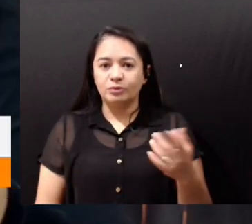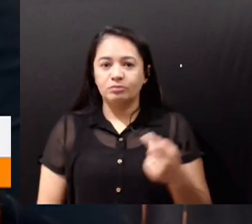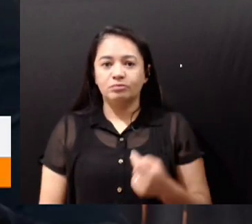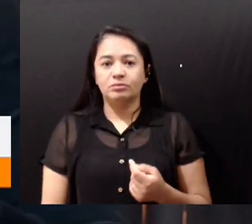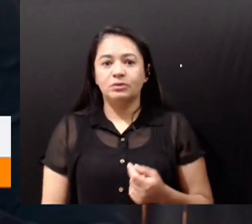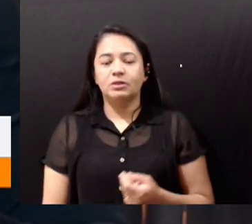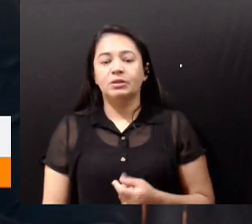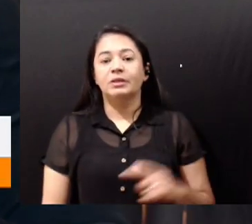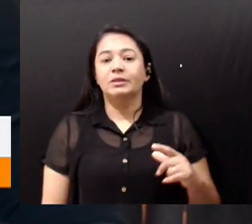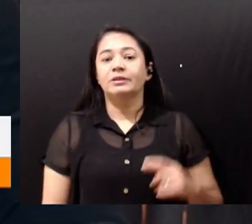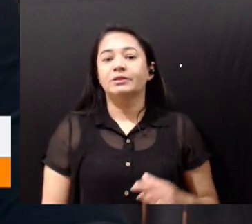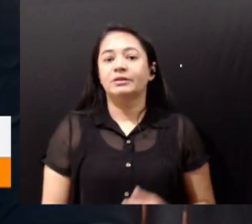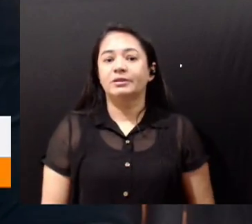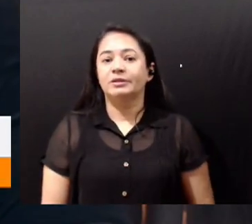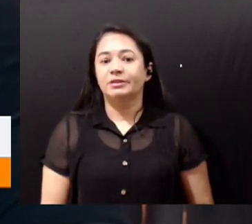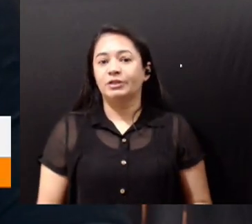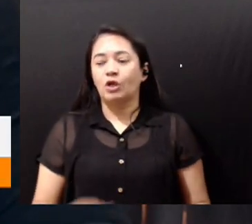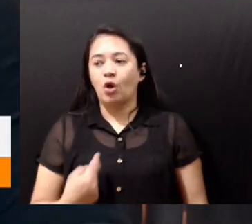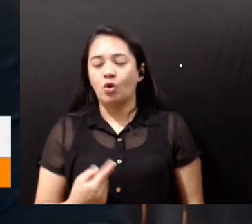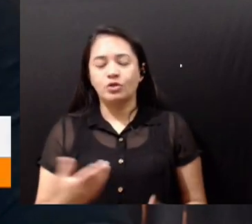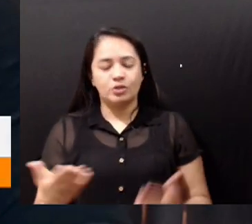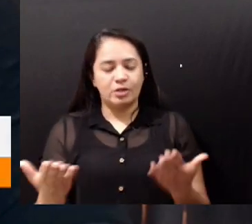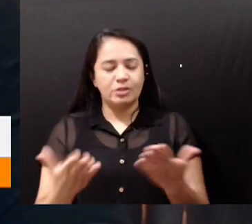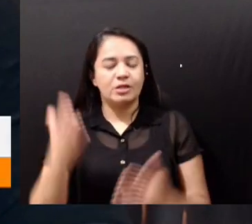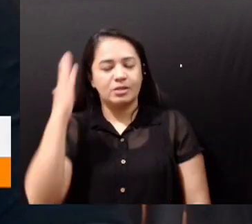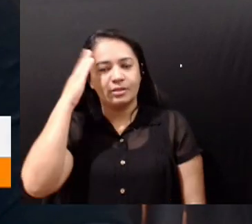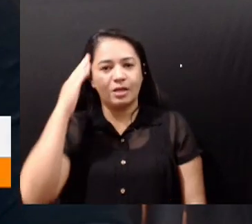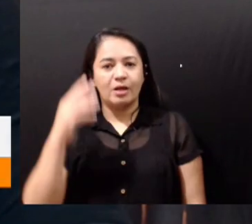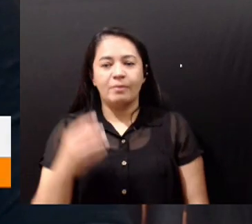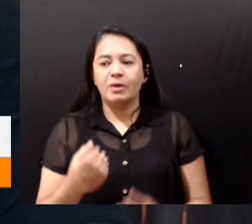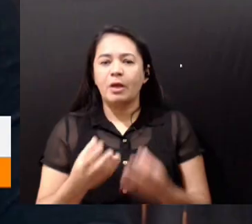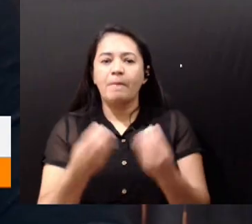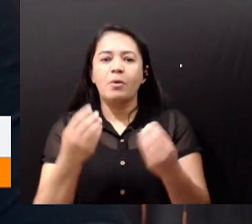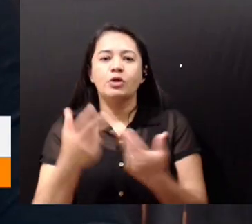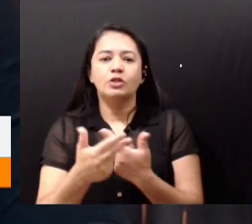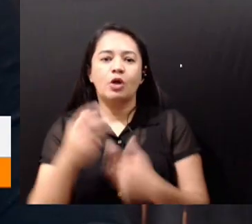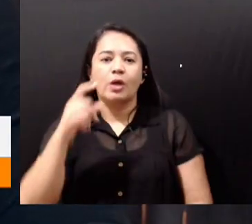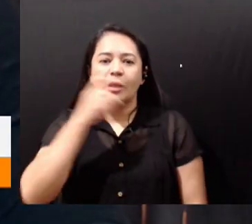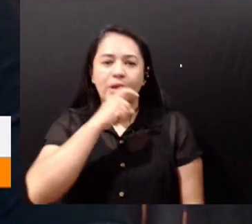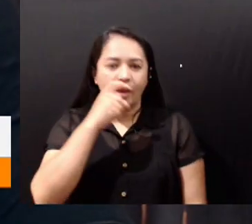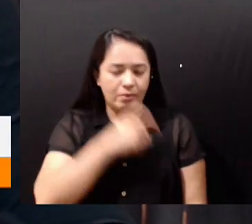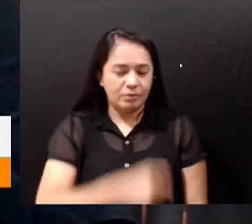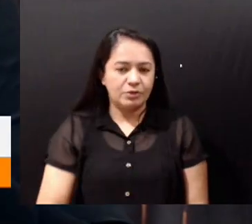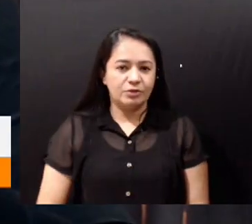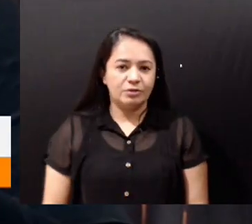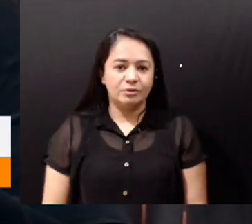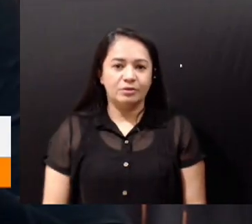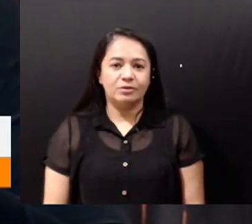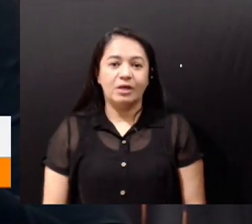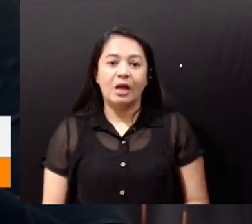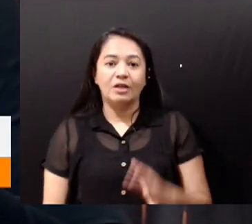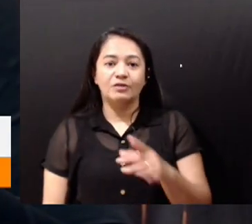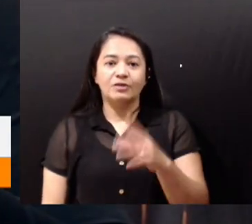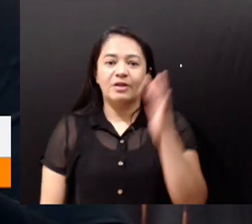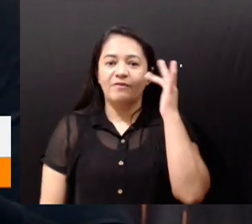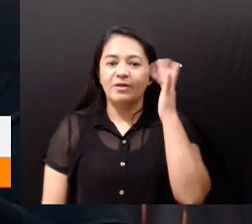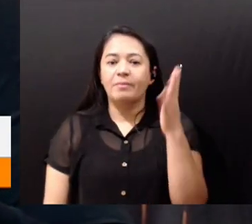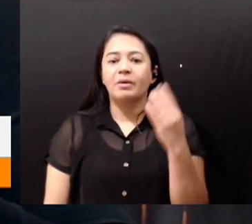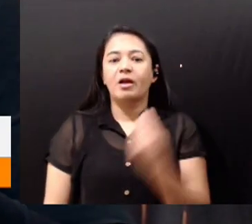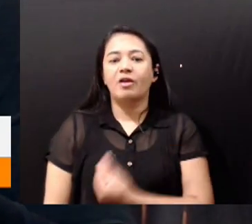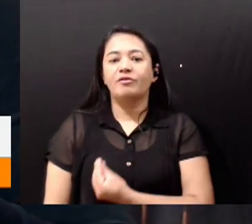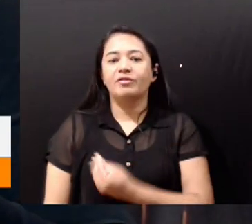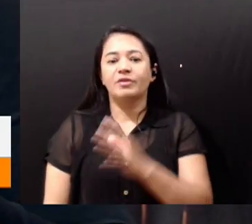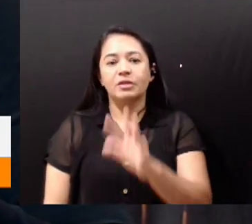que parece, né, e tudo mais, você acaba se deixando levar muitas vezes por esse caminho de facilidade para viver isso que você falou, que